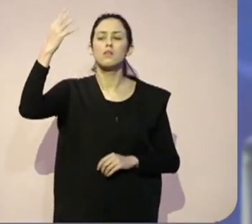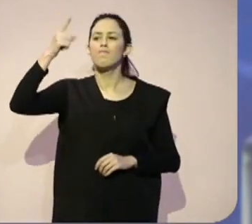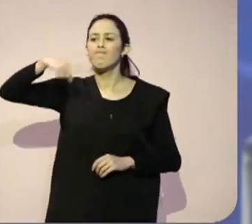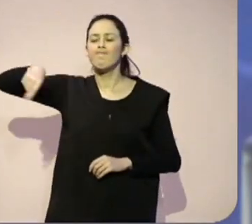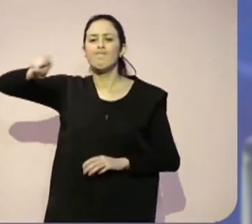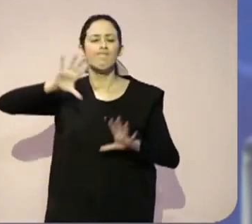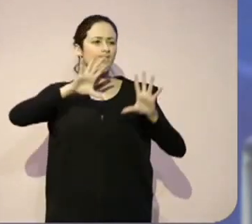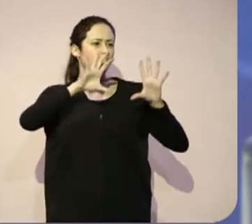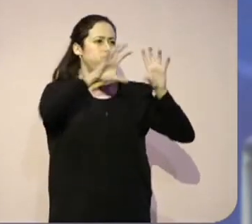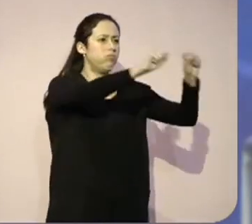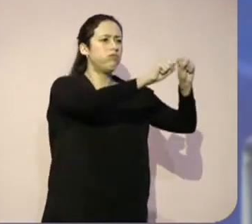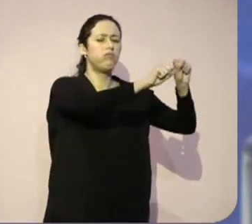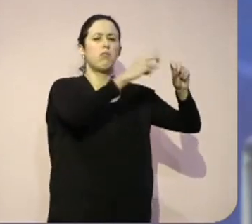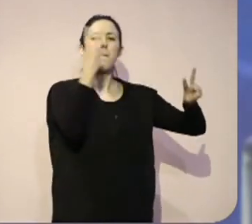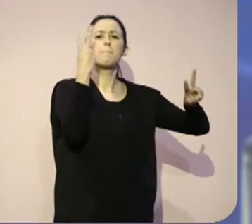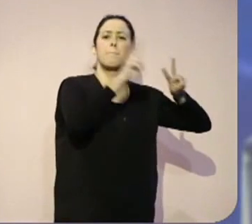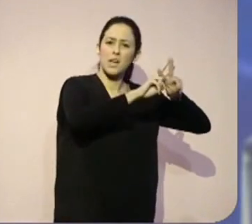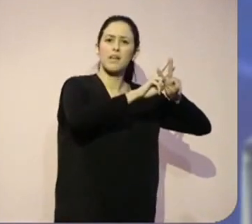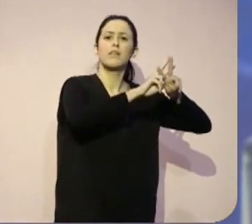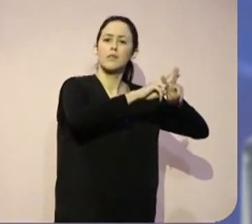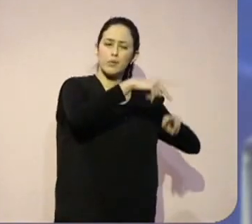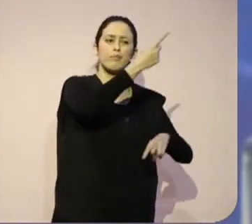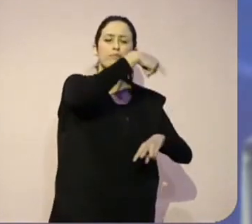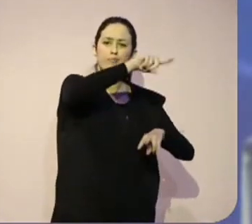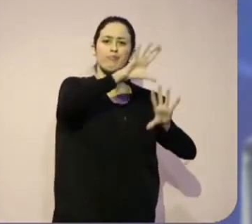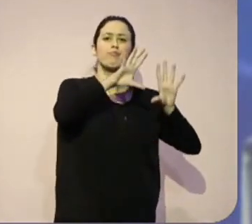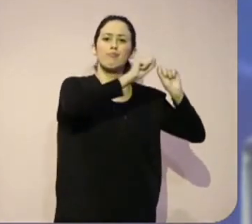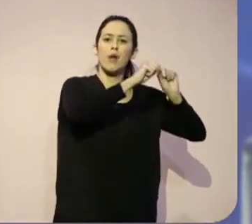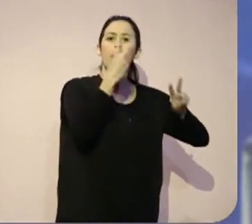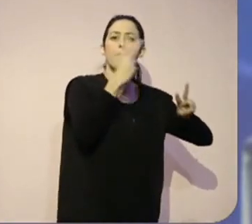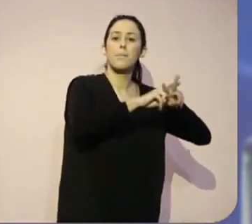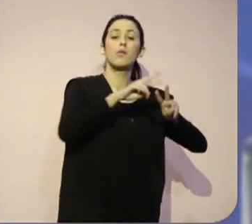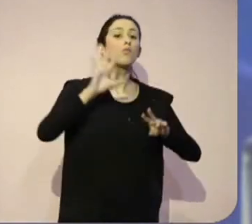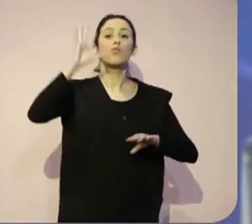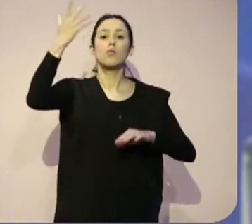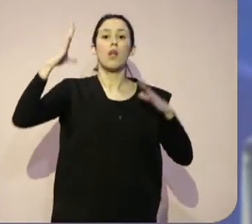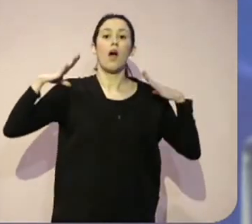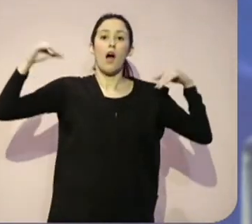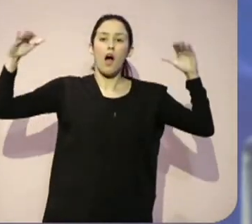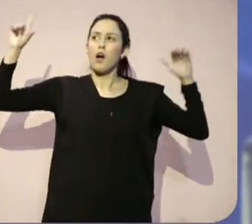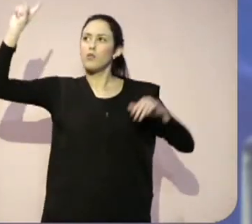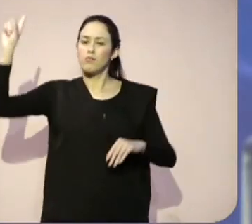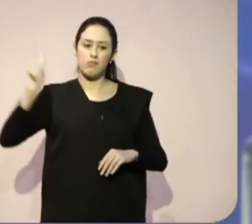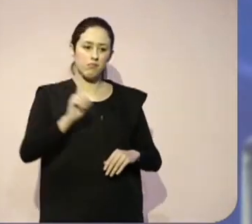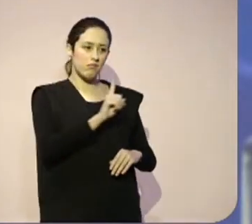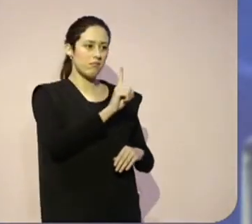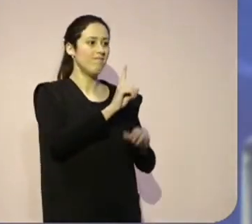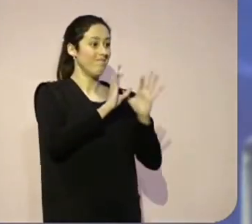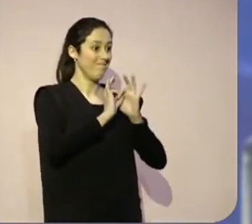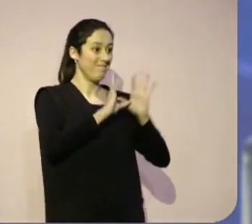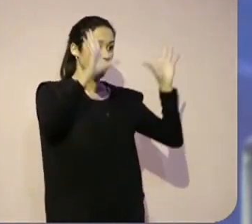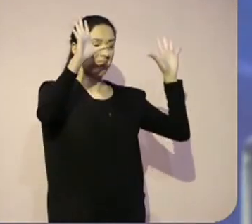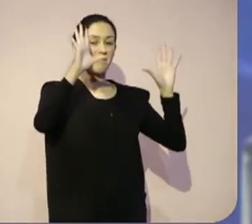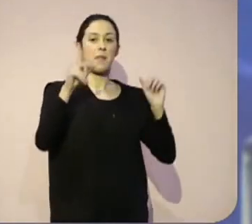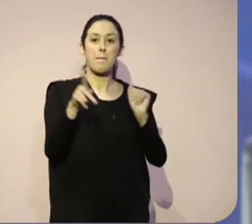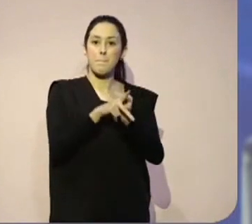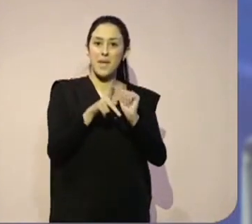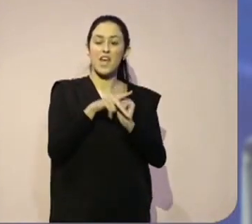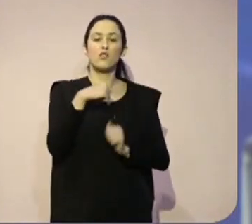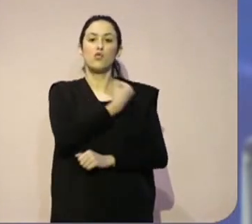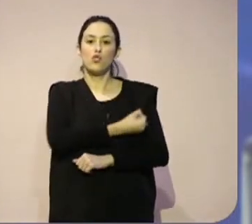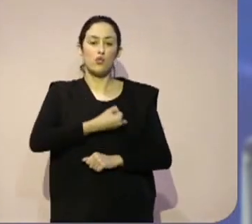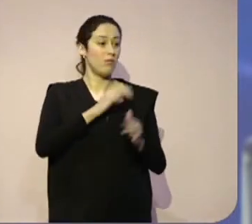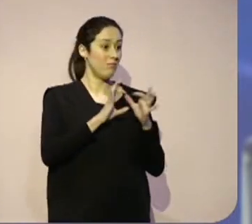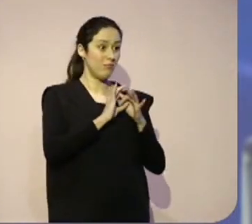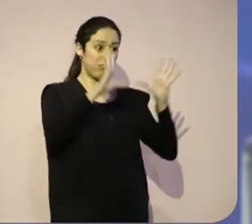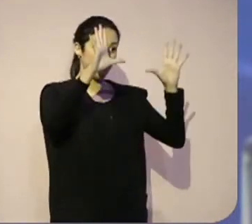são encarcerados, e de repente um anjo aparece e liberta Pedro e João, mas depois eles